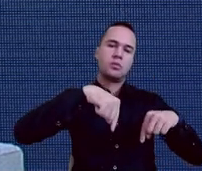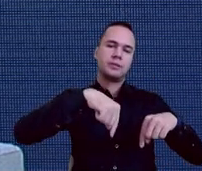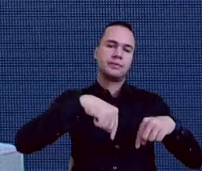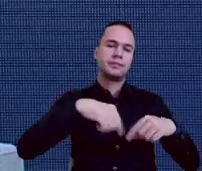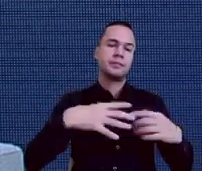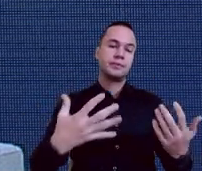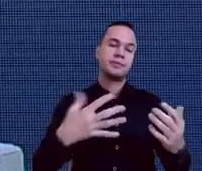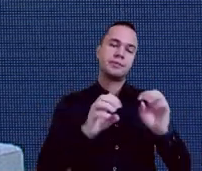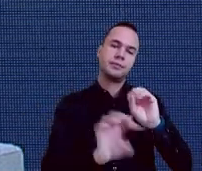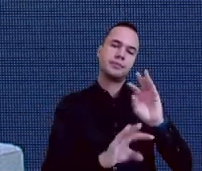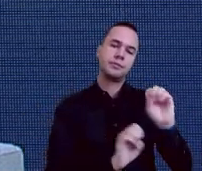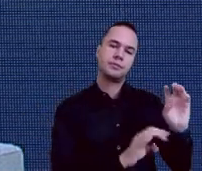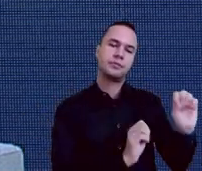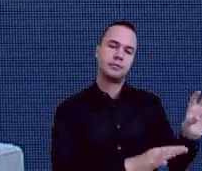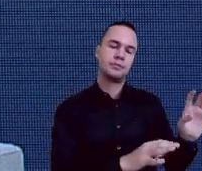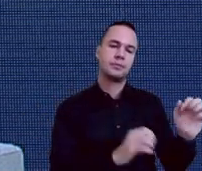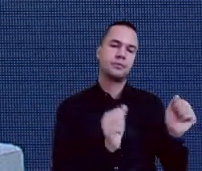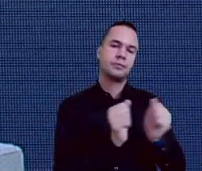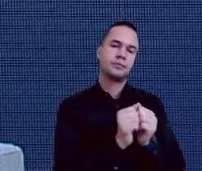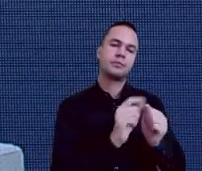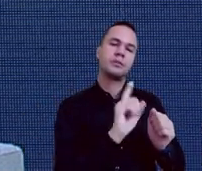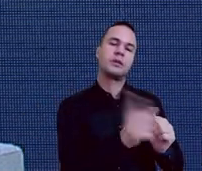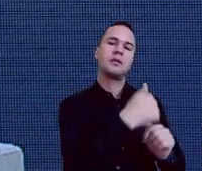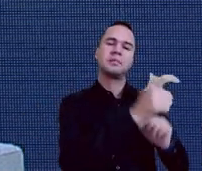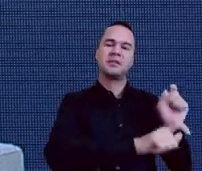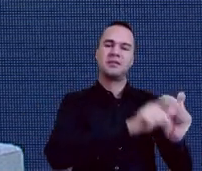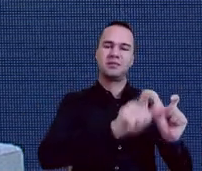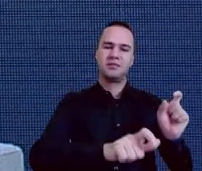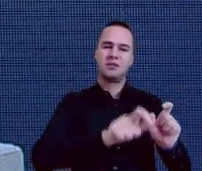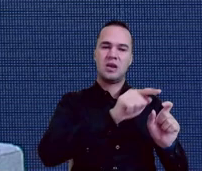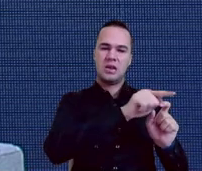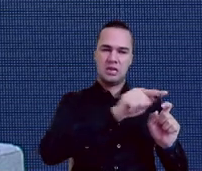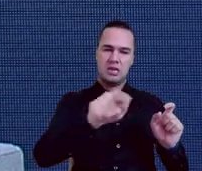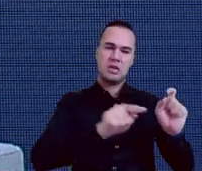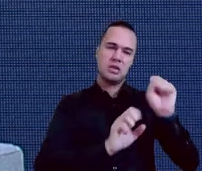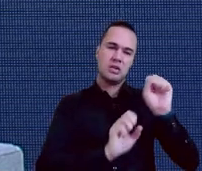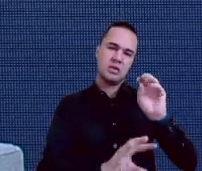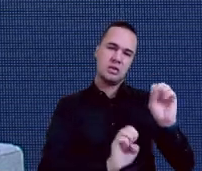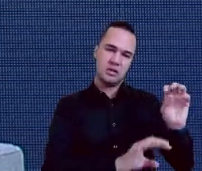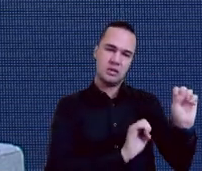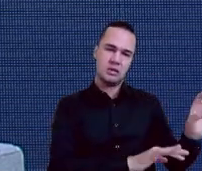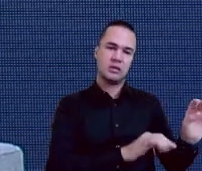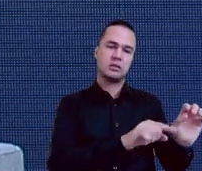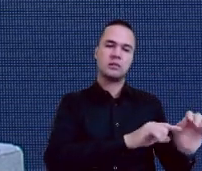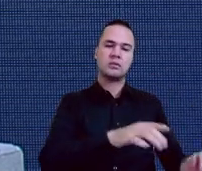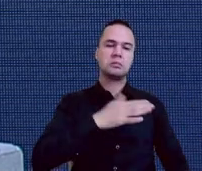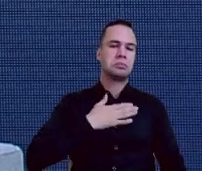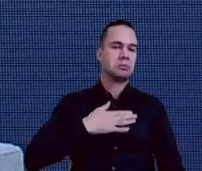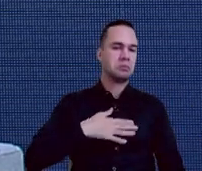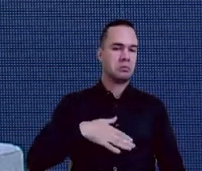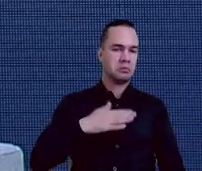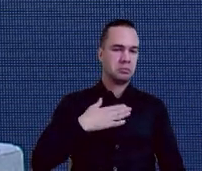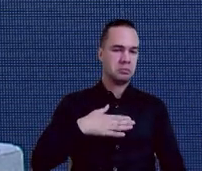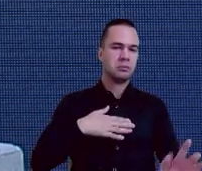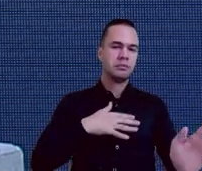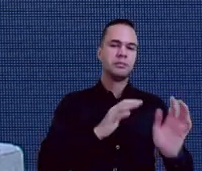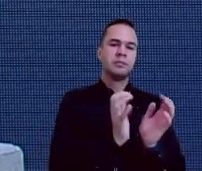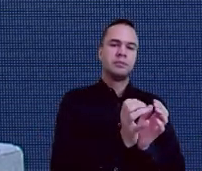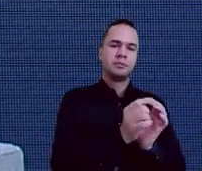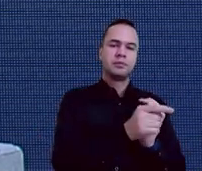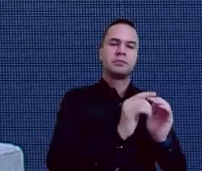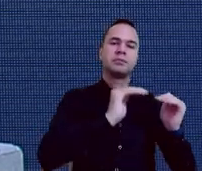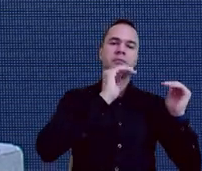que a gente faz muito com os nossos elps mostrar dá essa tranquilidade que ainda é uma classe nova de ativos no Brasil